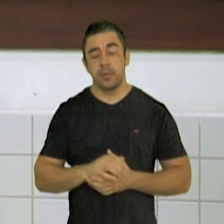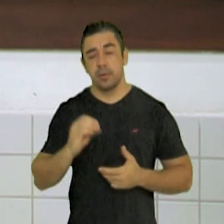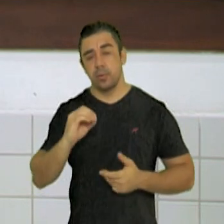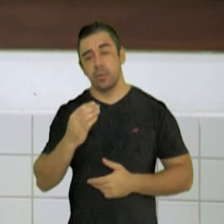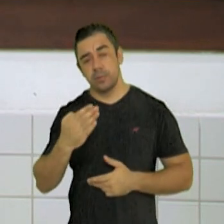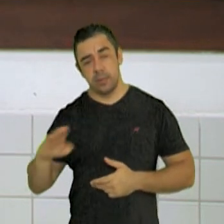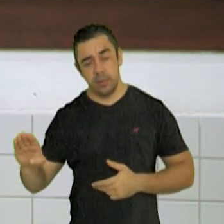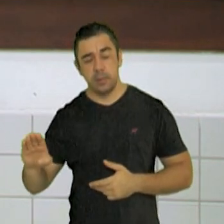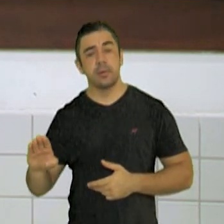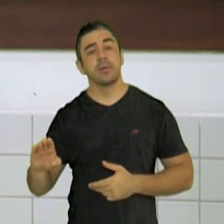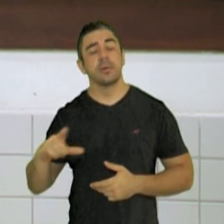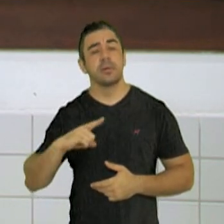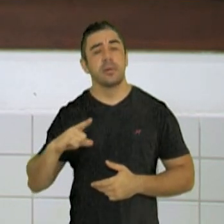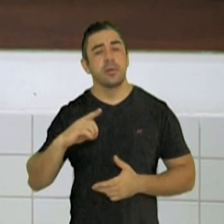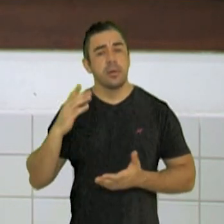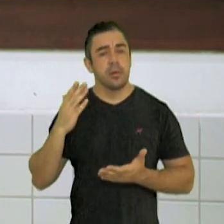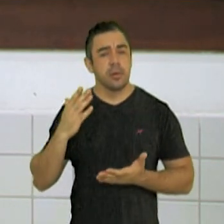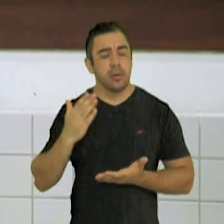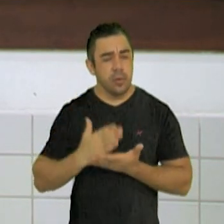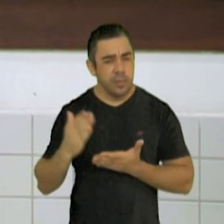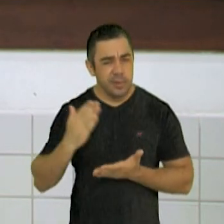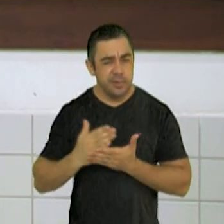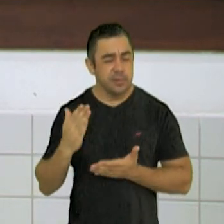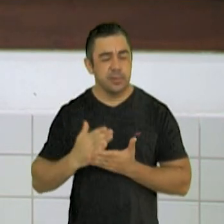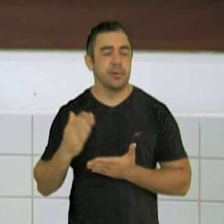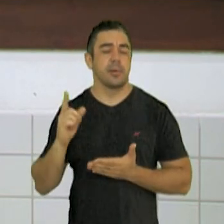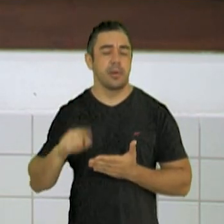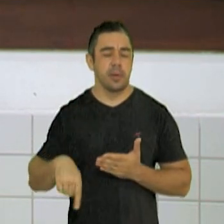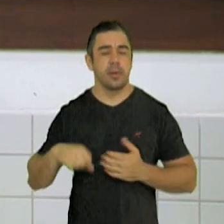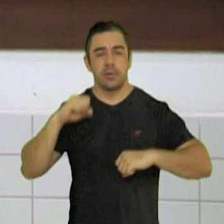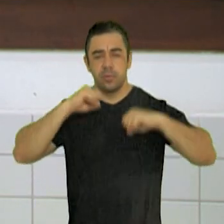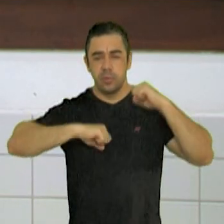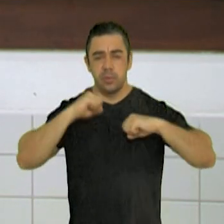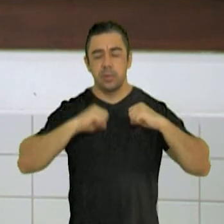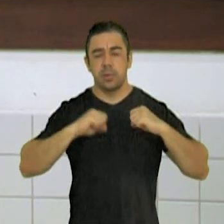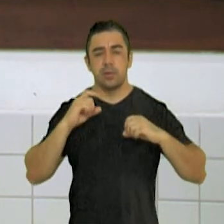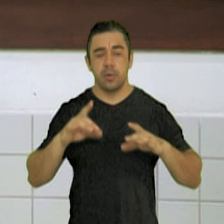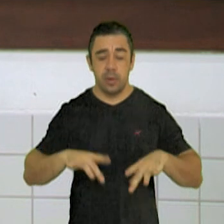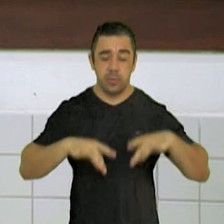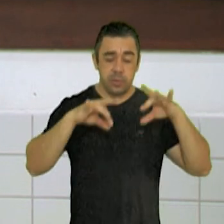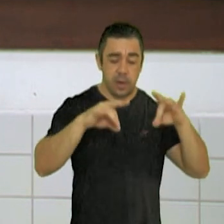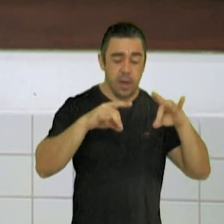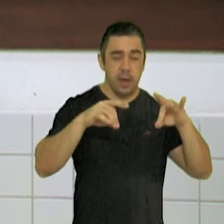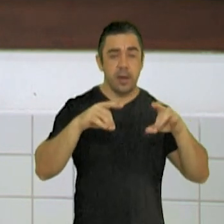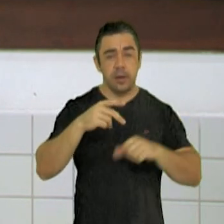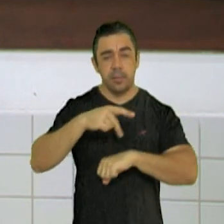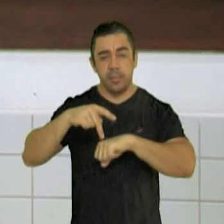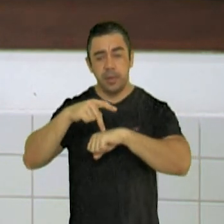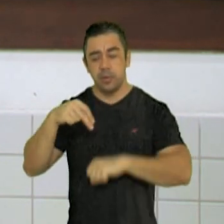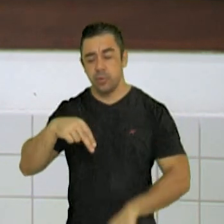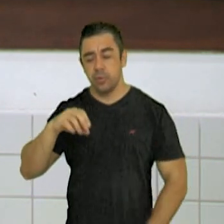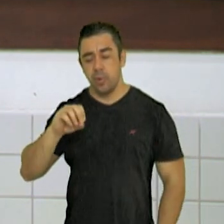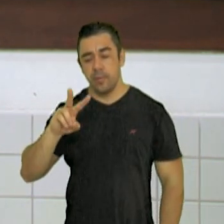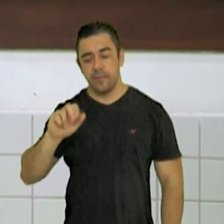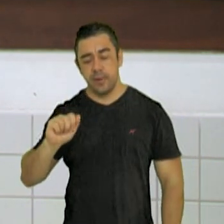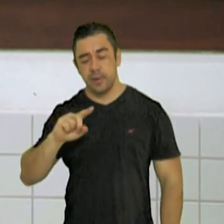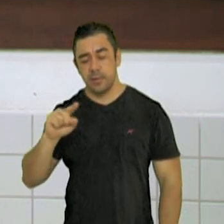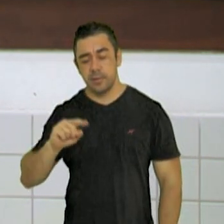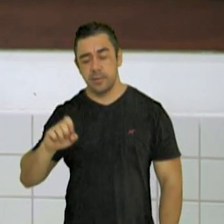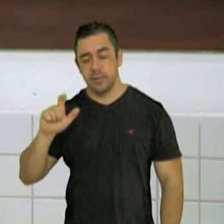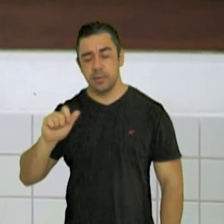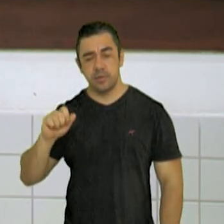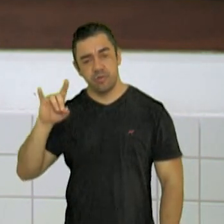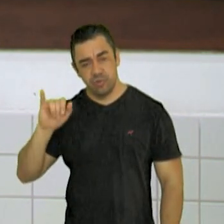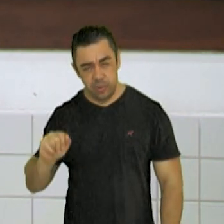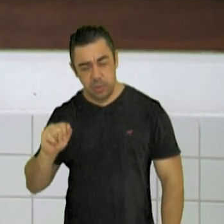Oceania, né, tendo atividades industriais restritas à Austrália e Nova Zelândia, onde você tem uma